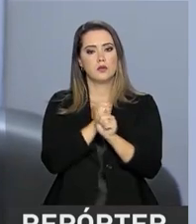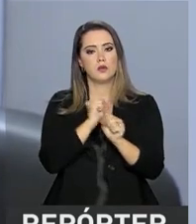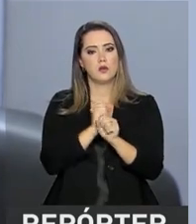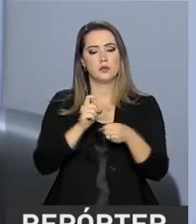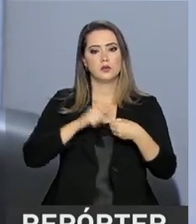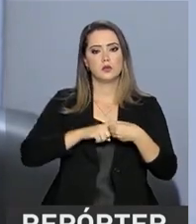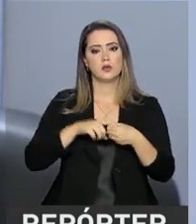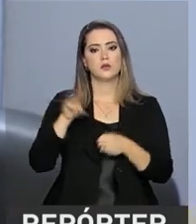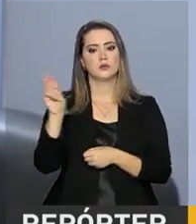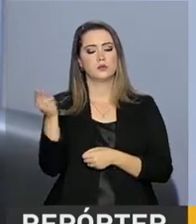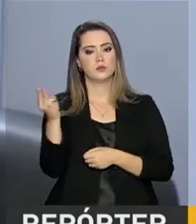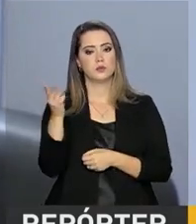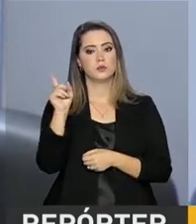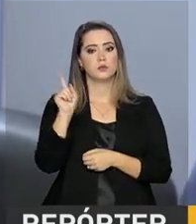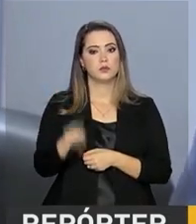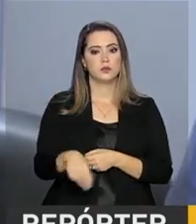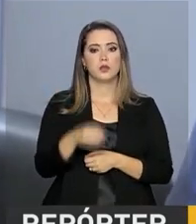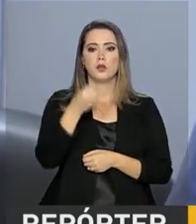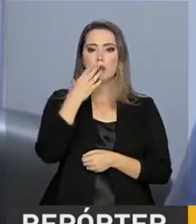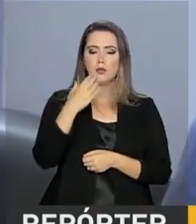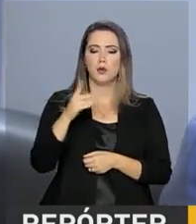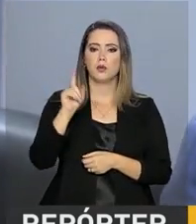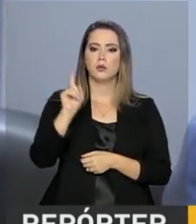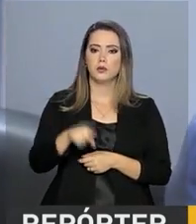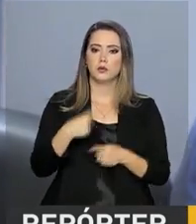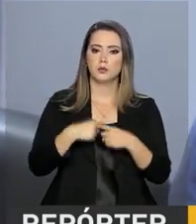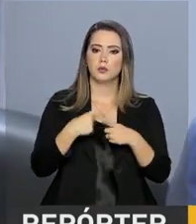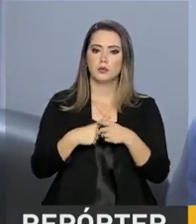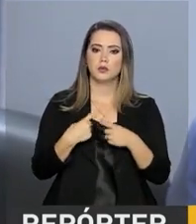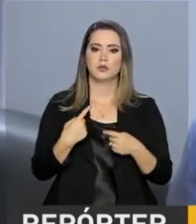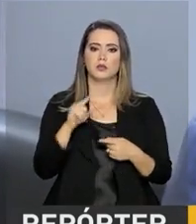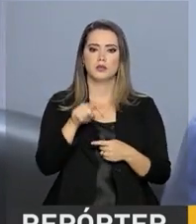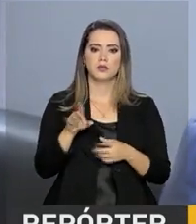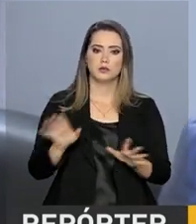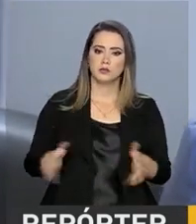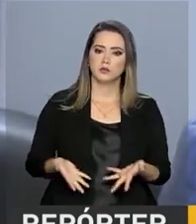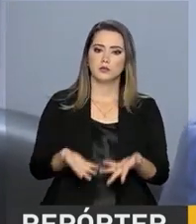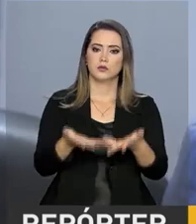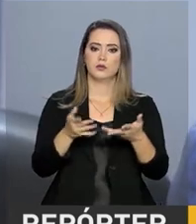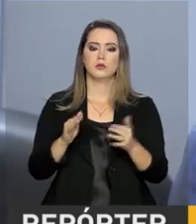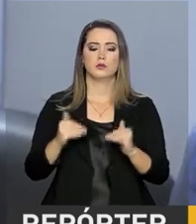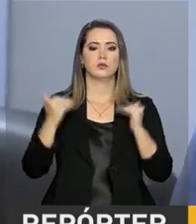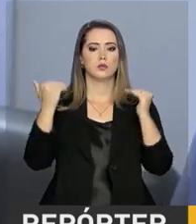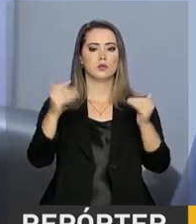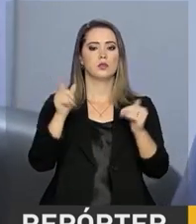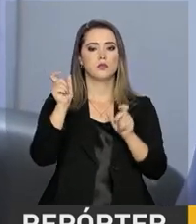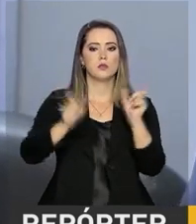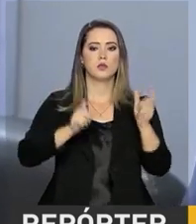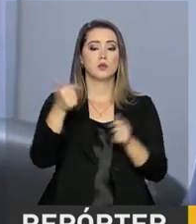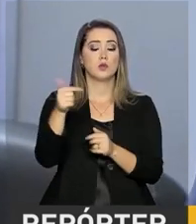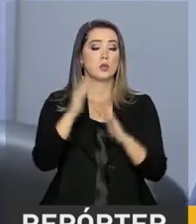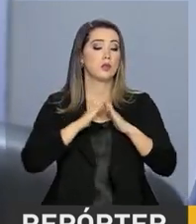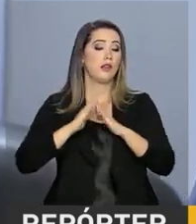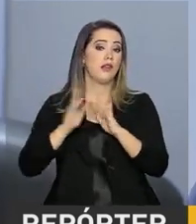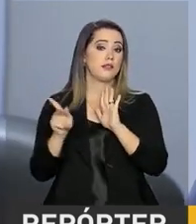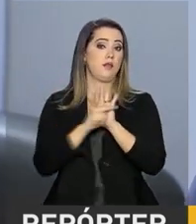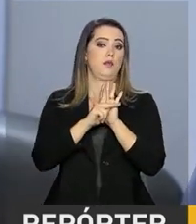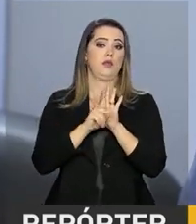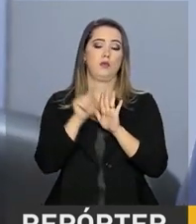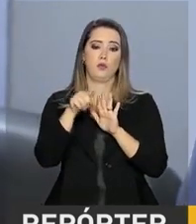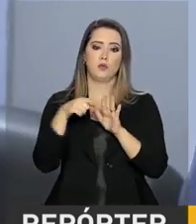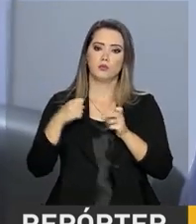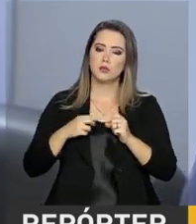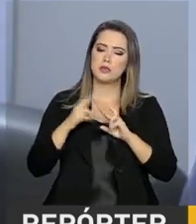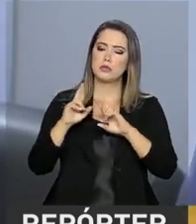imperatriz morel é muito simbólica primeiro porque prestigiamos acima de tudo aquelas pessoas que não têm a sua casa própria que